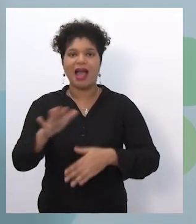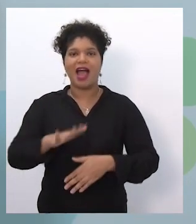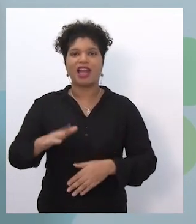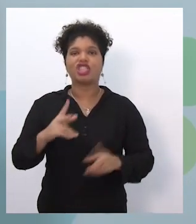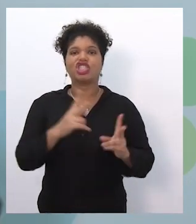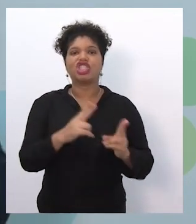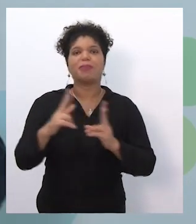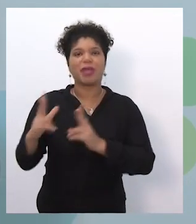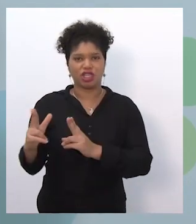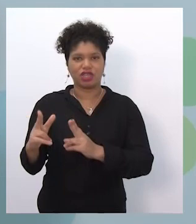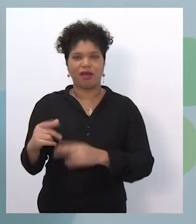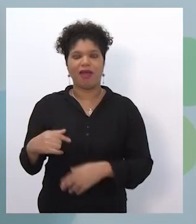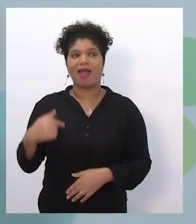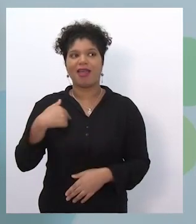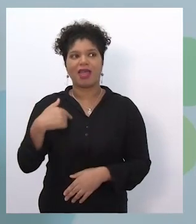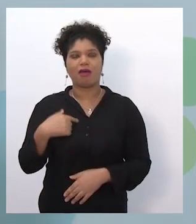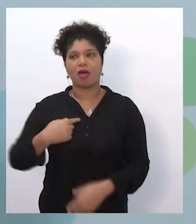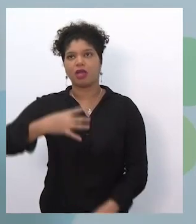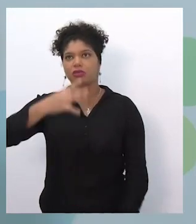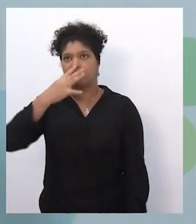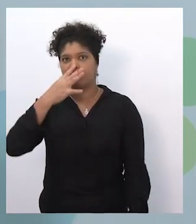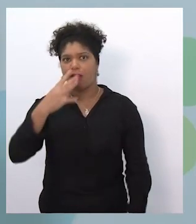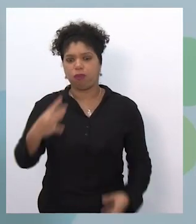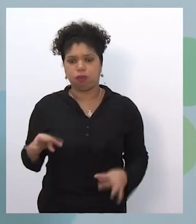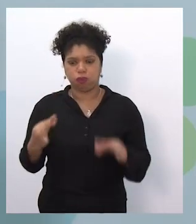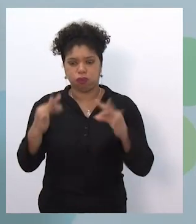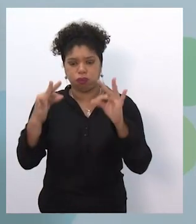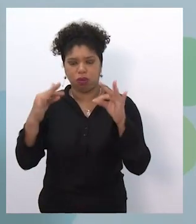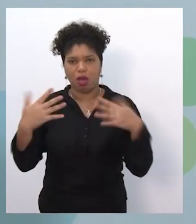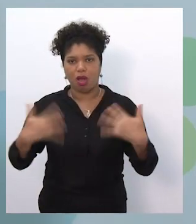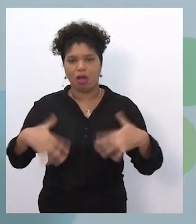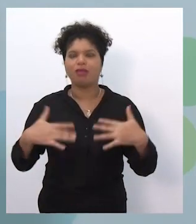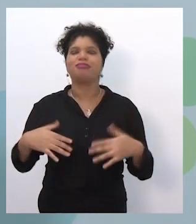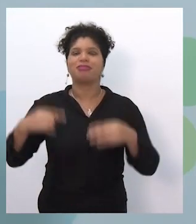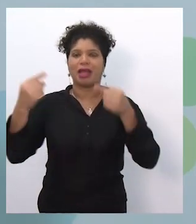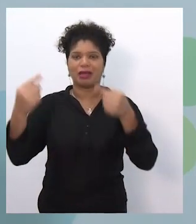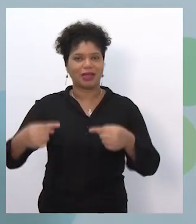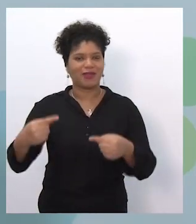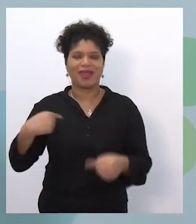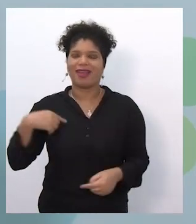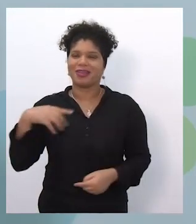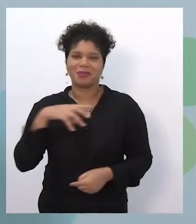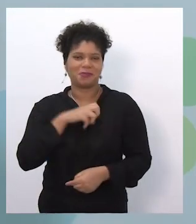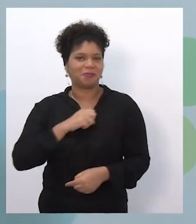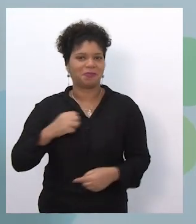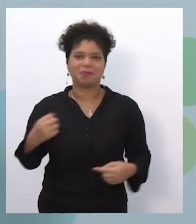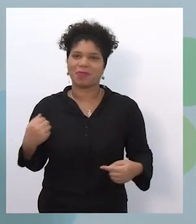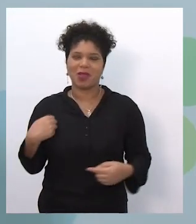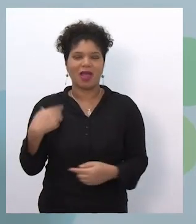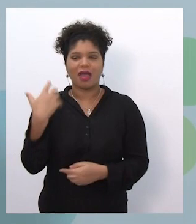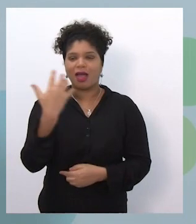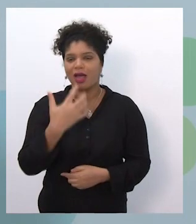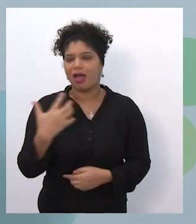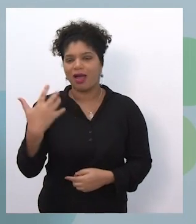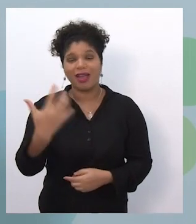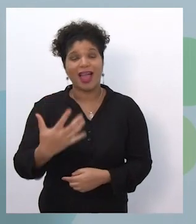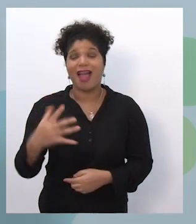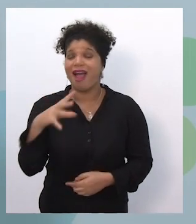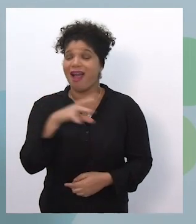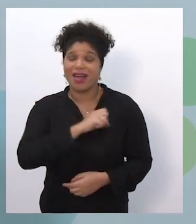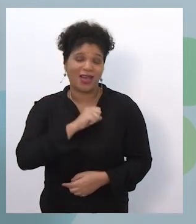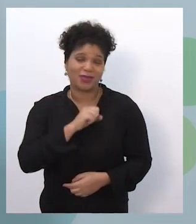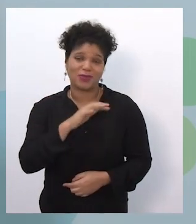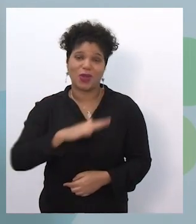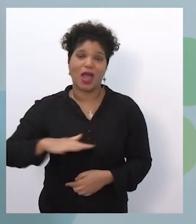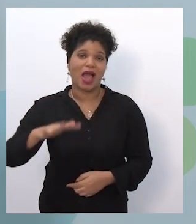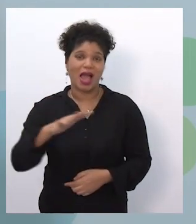meio assustado por tanta tecnologia, né? Era um desafio. E eu fiquei apaixonado. Eu amo o que eu faço. É